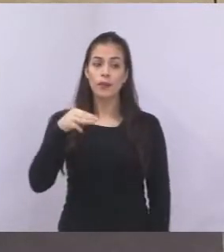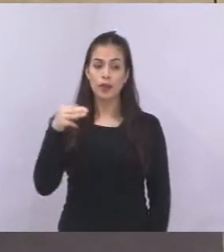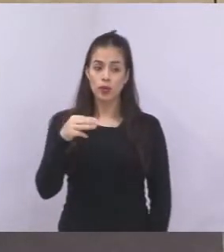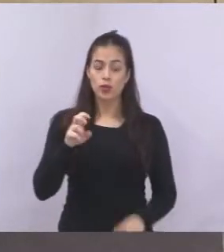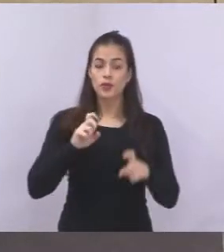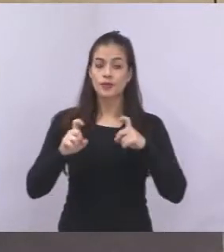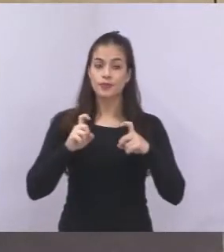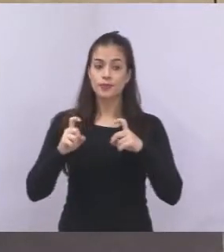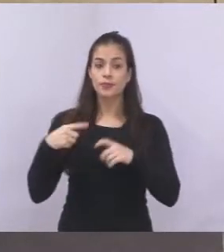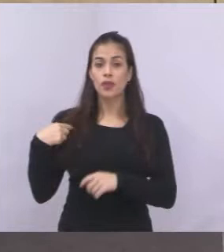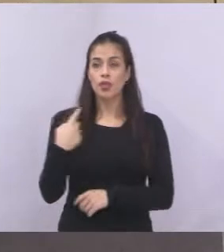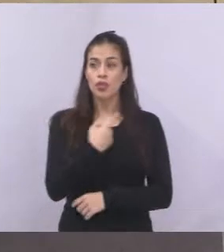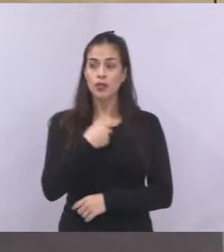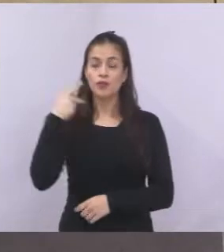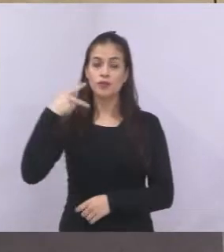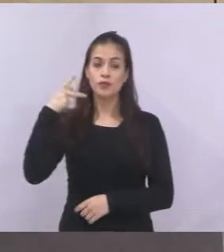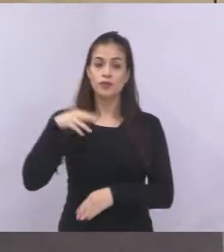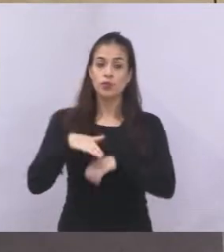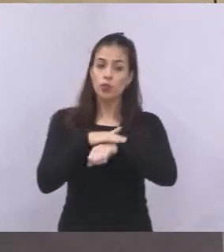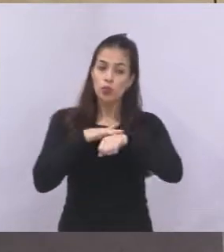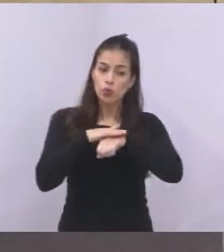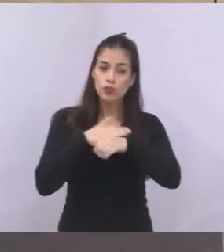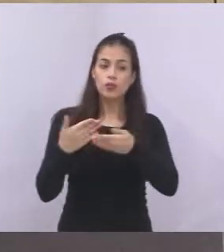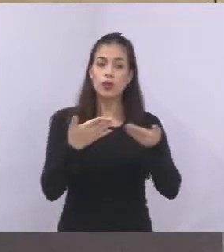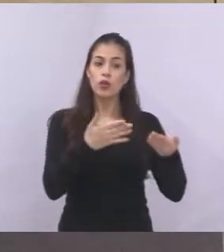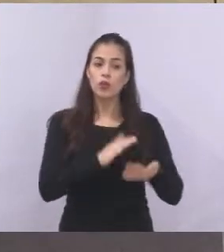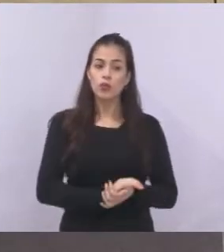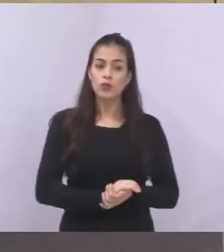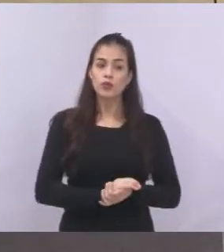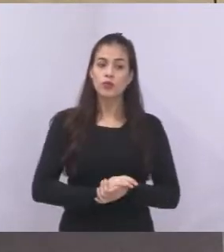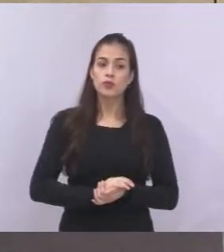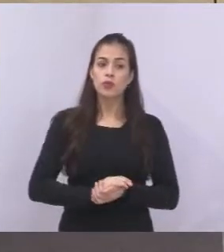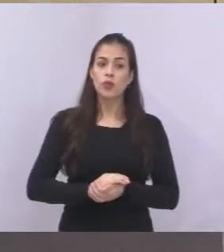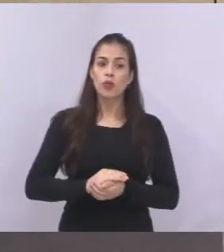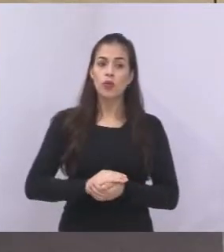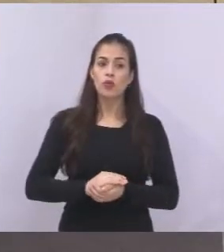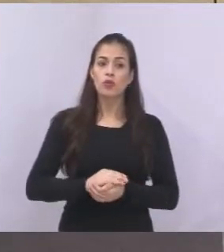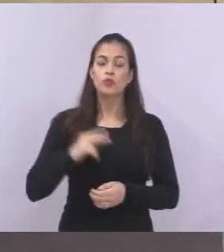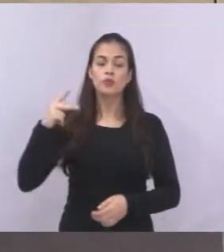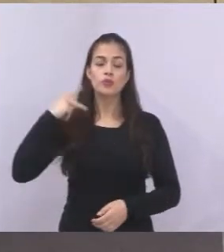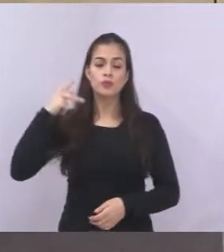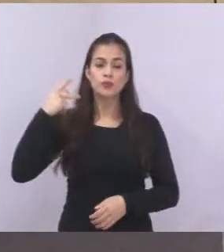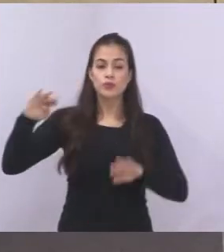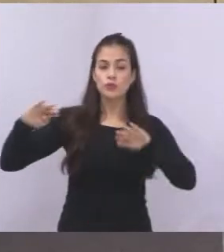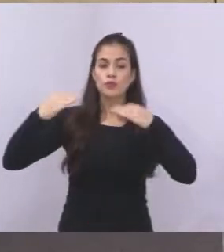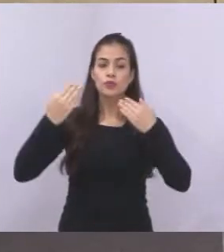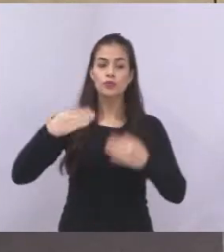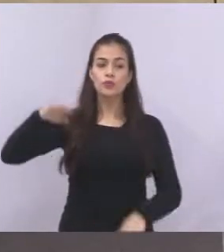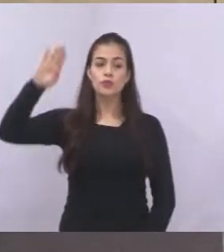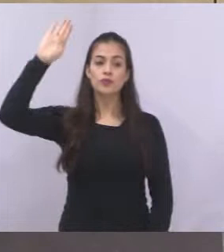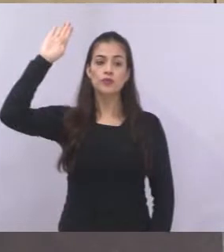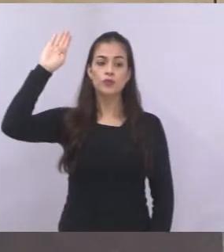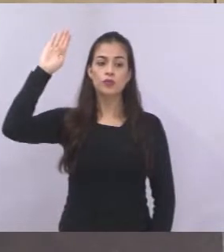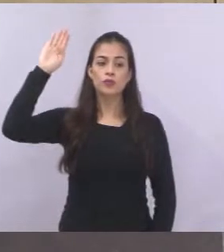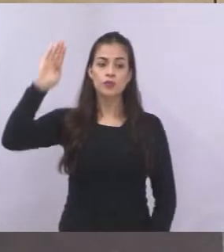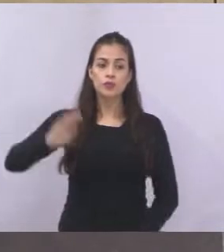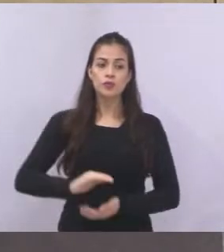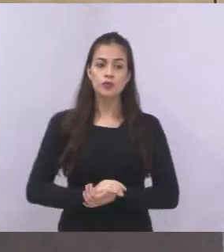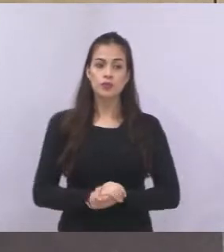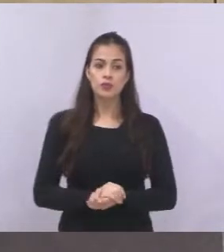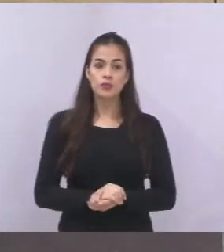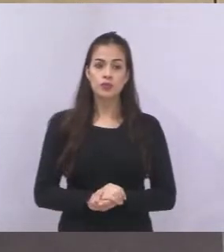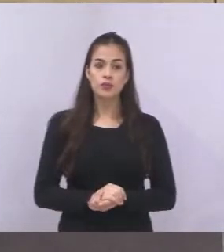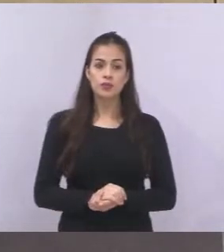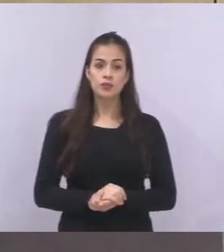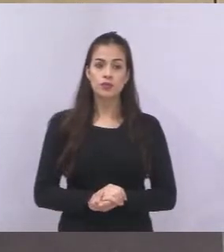nós vereadores, conversar com eles. Os vereadores que forem contrários a essa proposta, por favor, se manifestem levantando os braços.